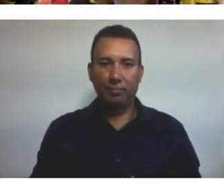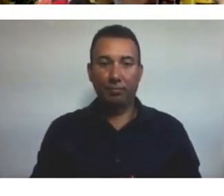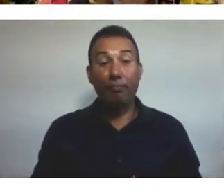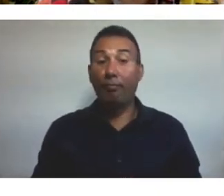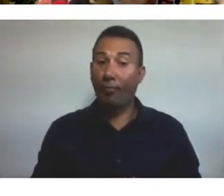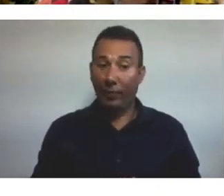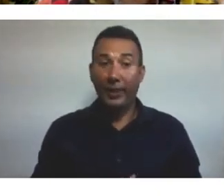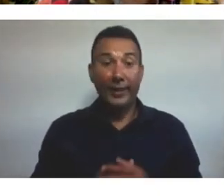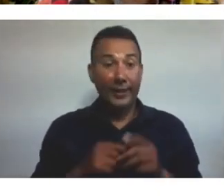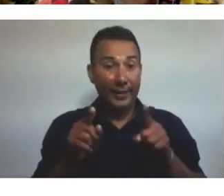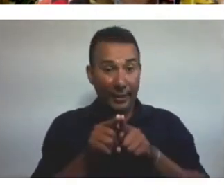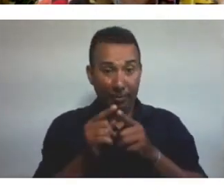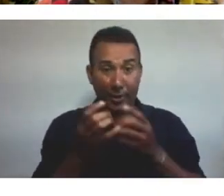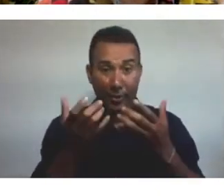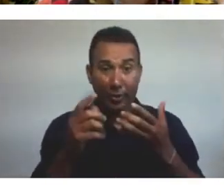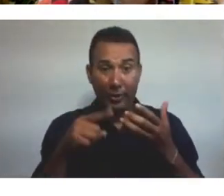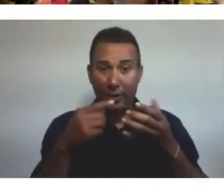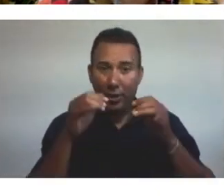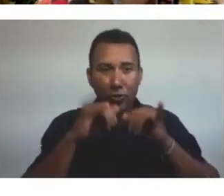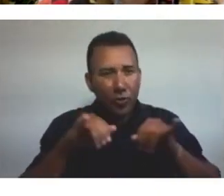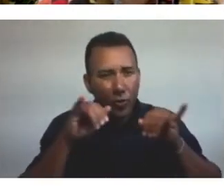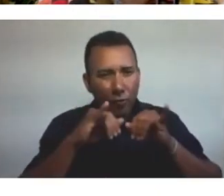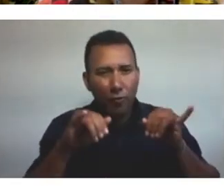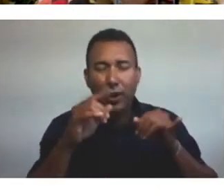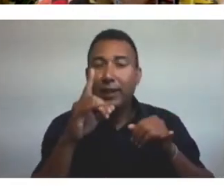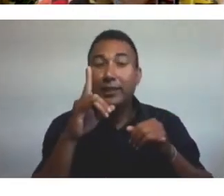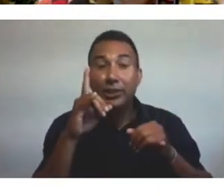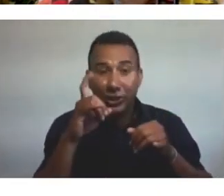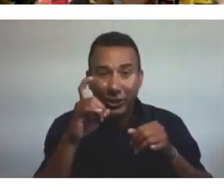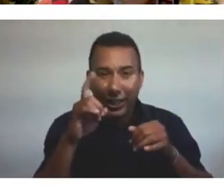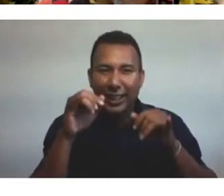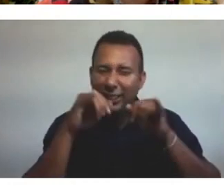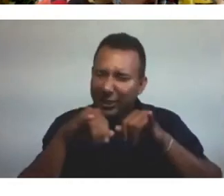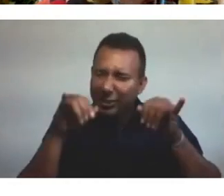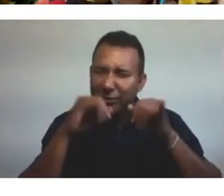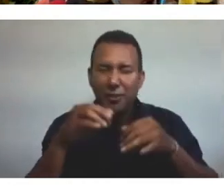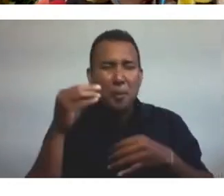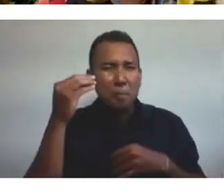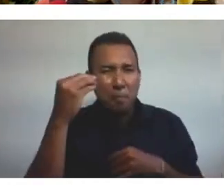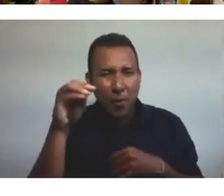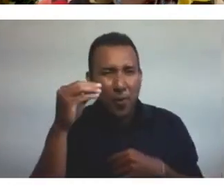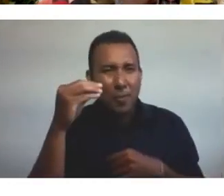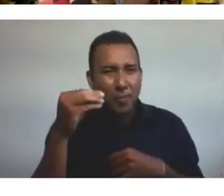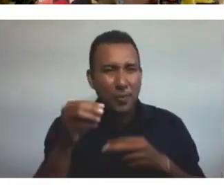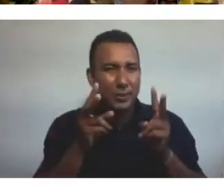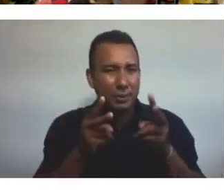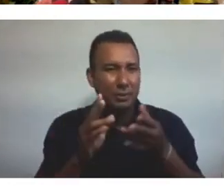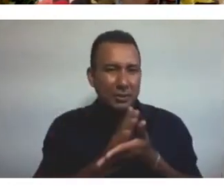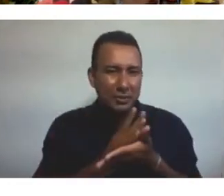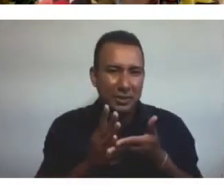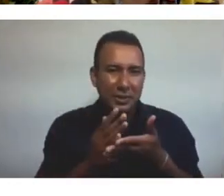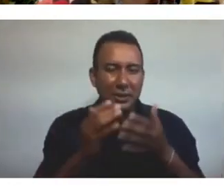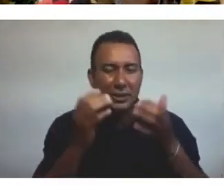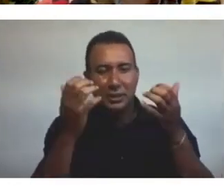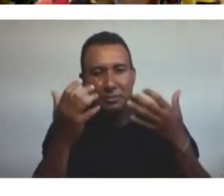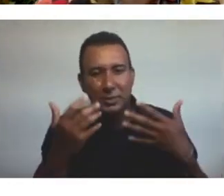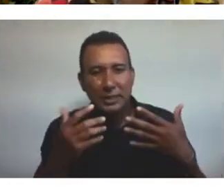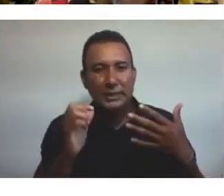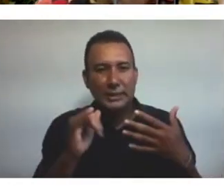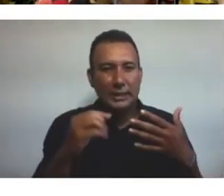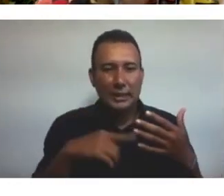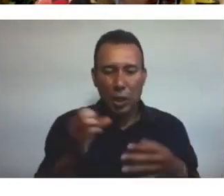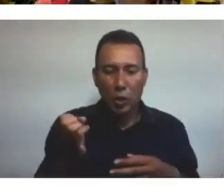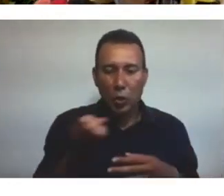Buscamos divulgar também nossas histórias no Instagram, né? Postando sempre alguma mensagem de que há uma nova história